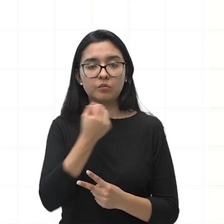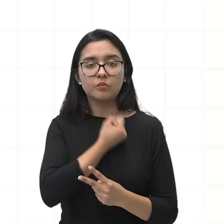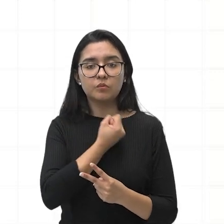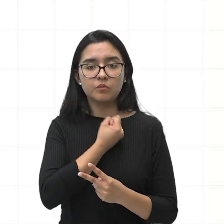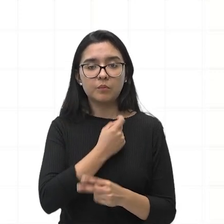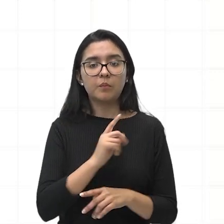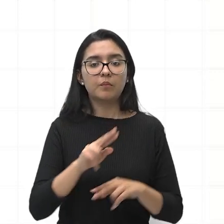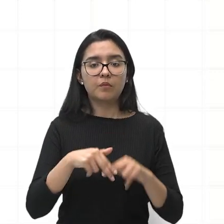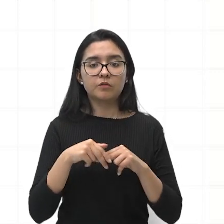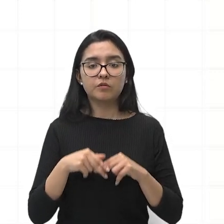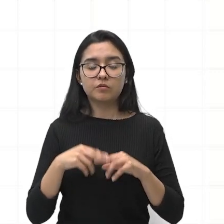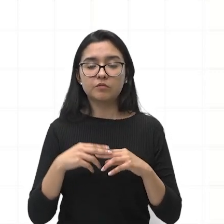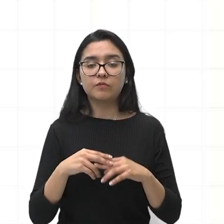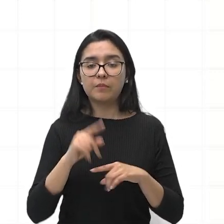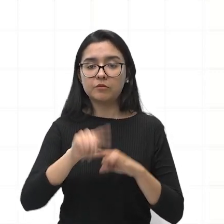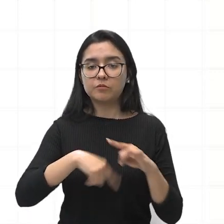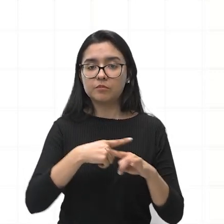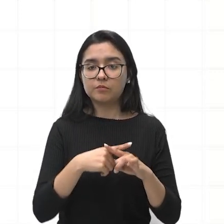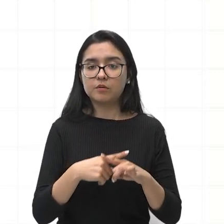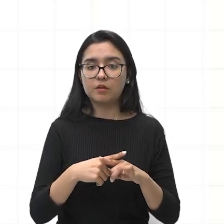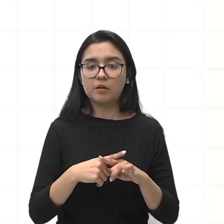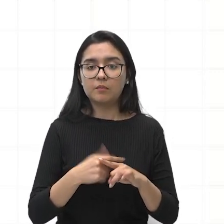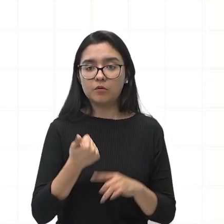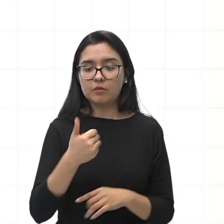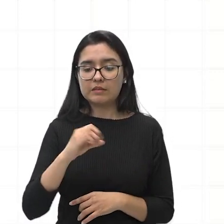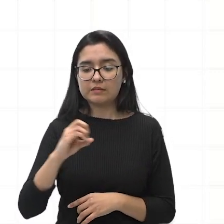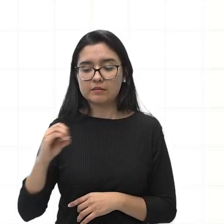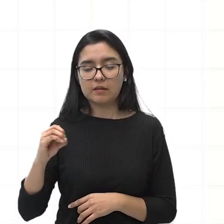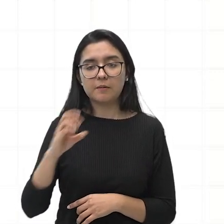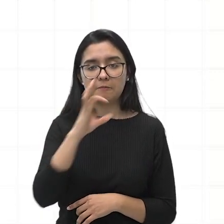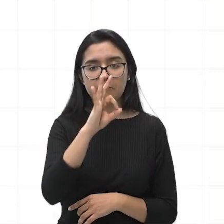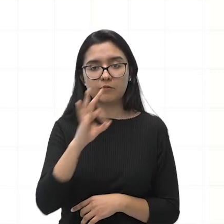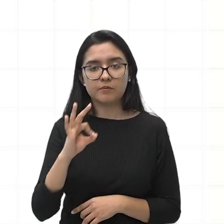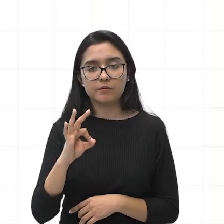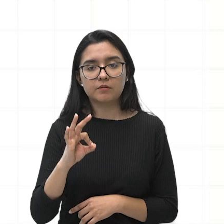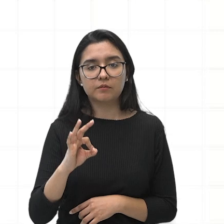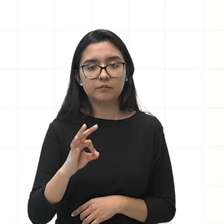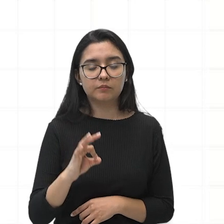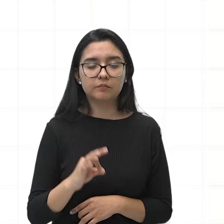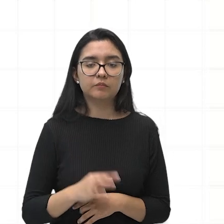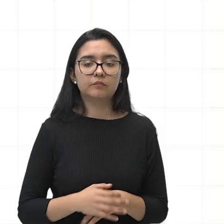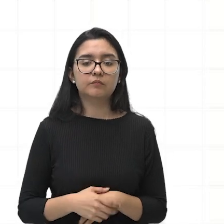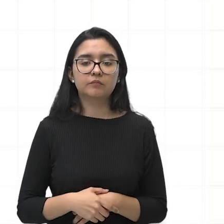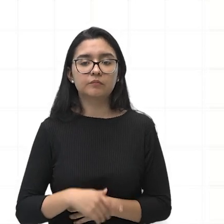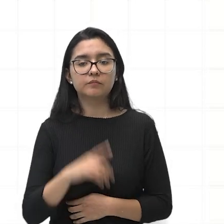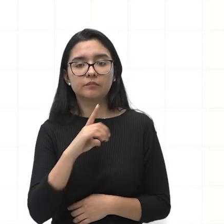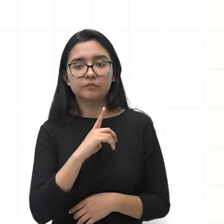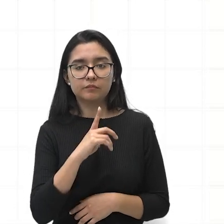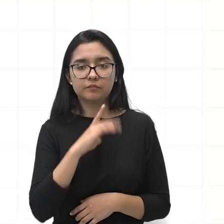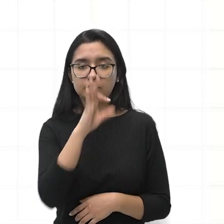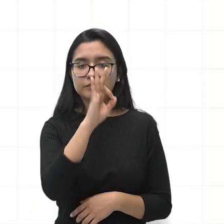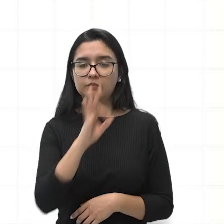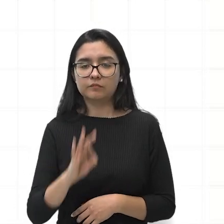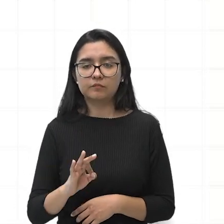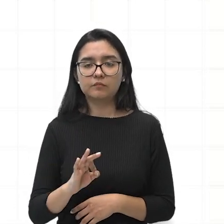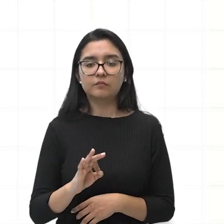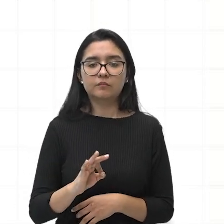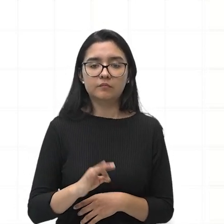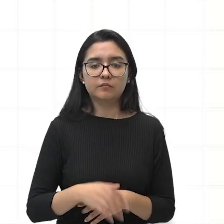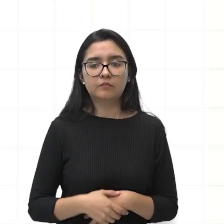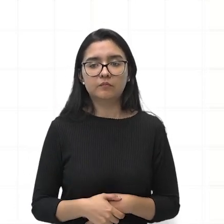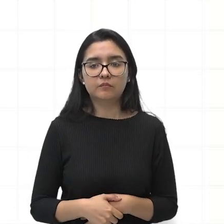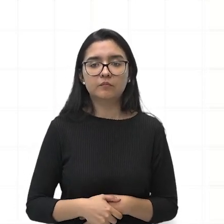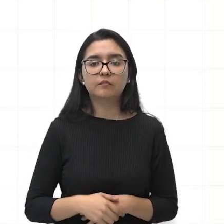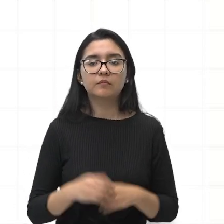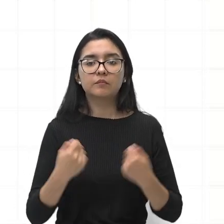100, certo? Por cento, para obtermos aí a nossa taxa percentual, a vírgula será